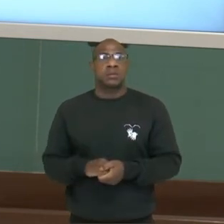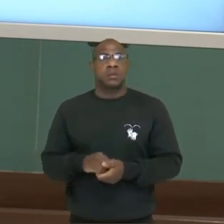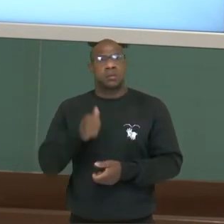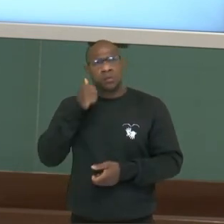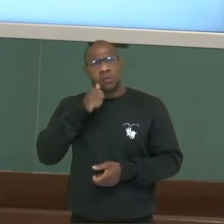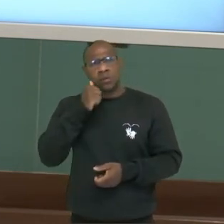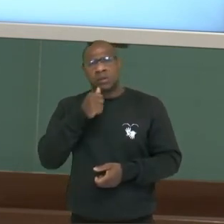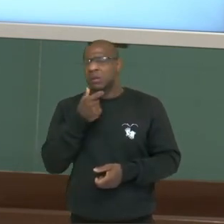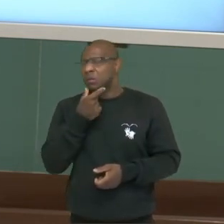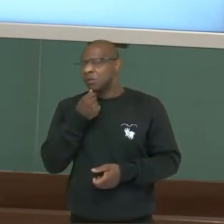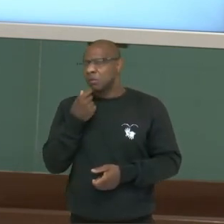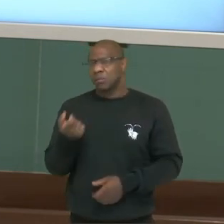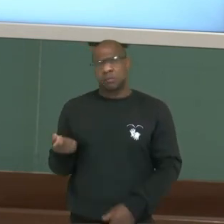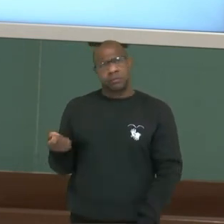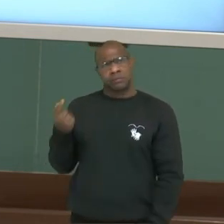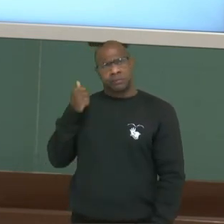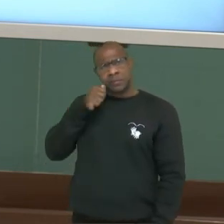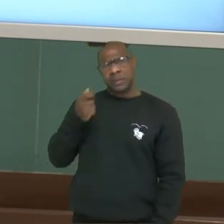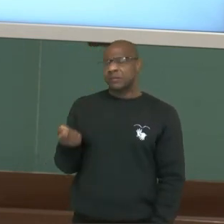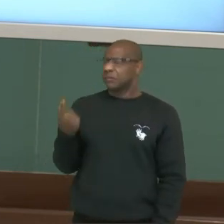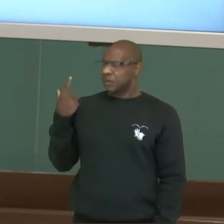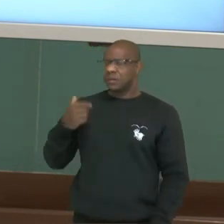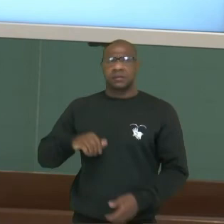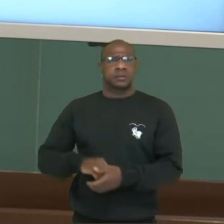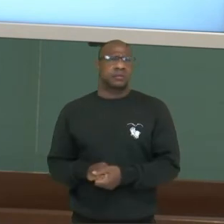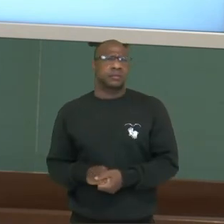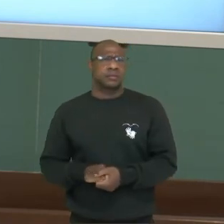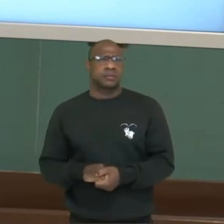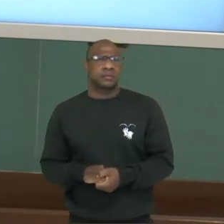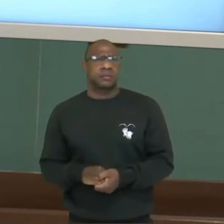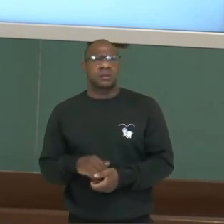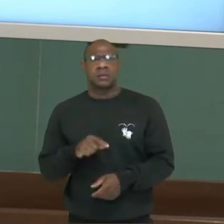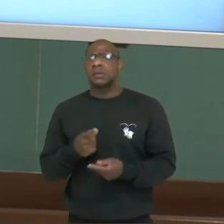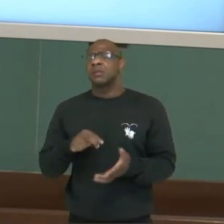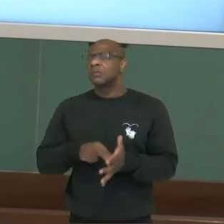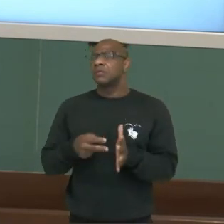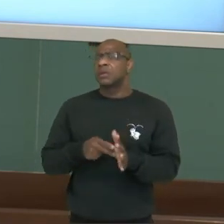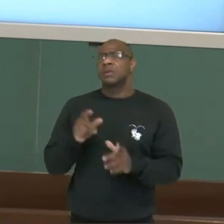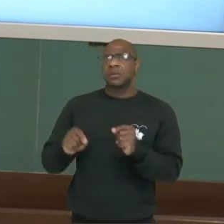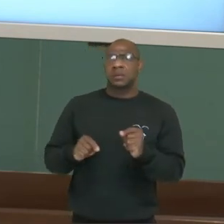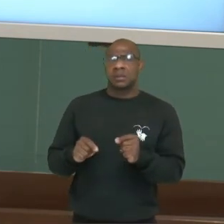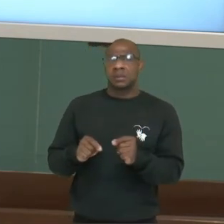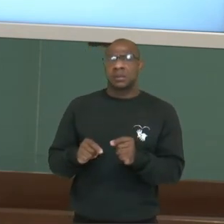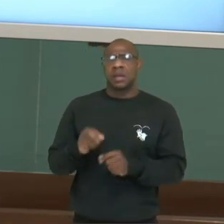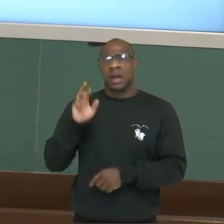esquisito, todo mês sangra, um sexto sentido maior que a razão.